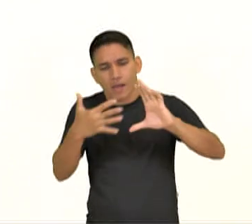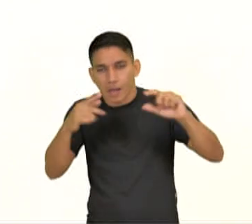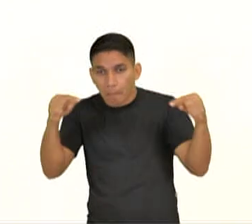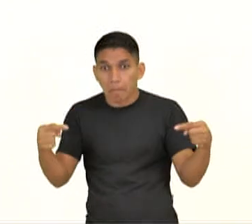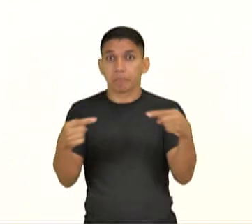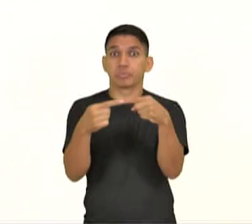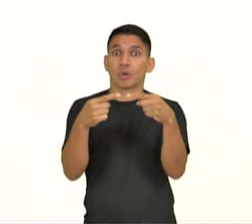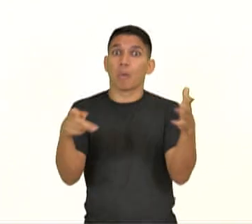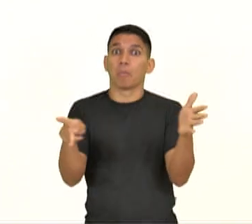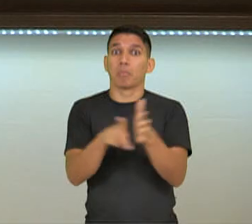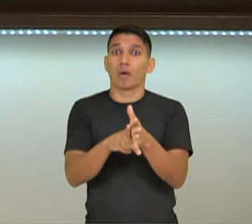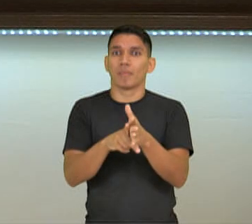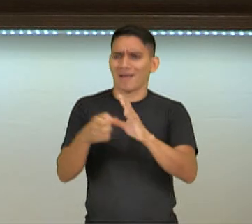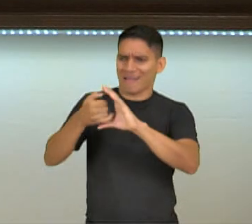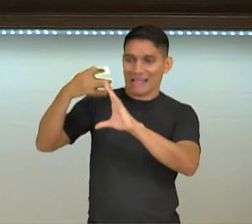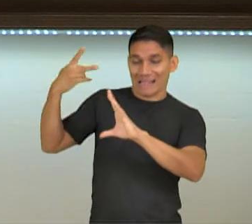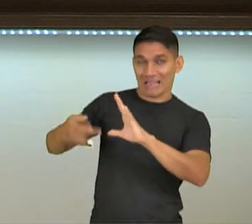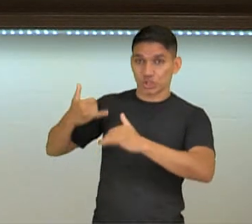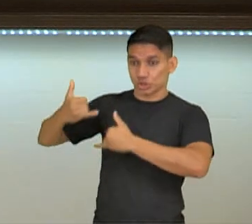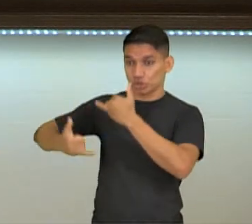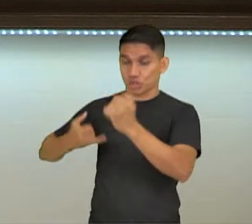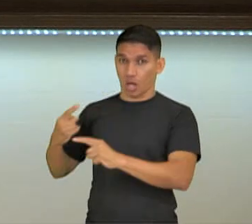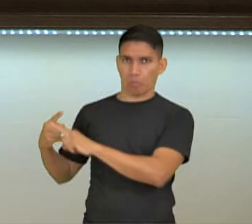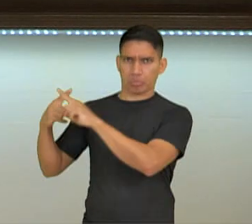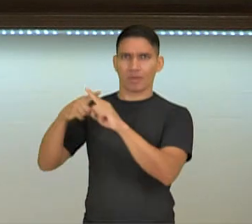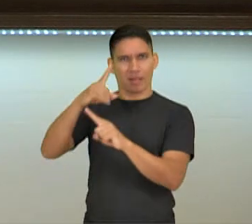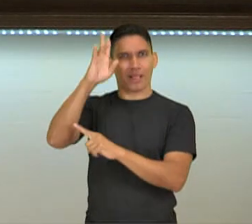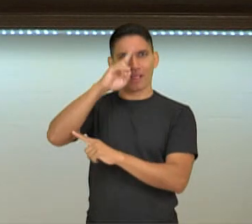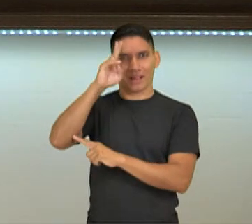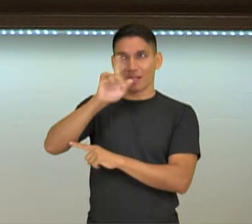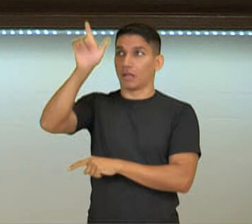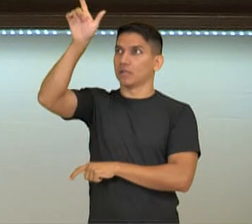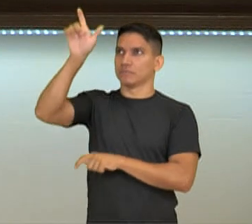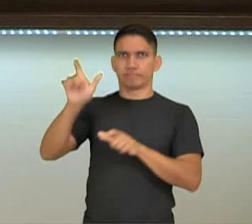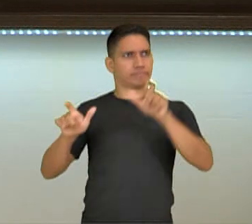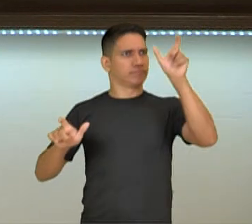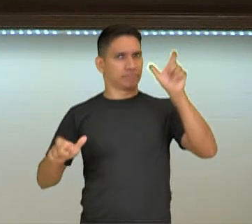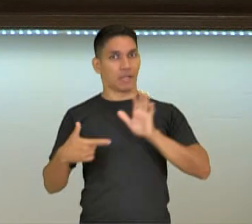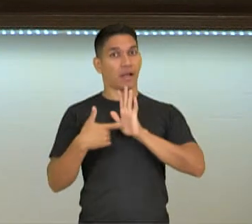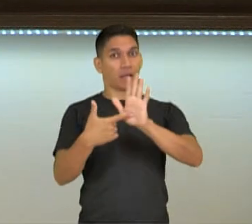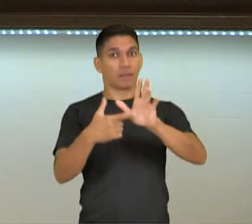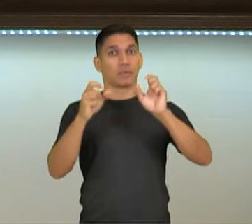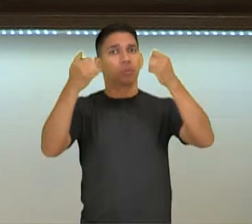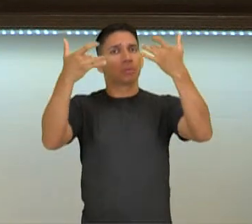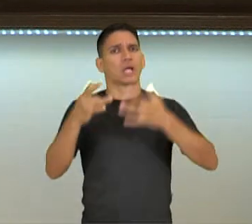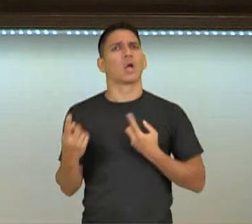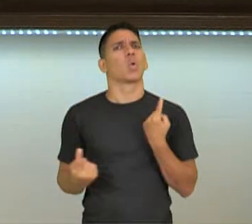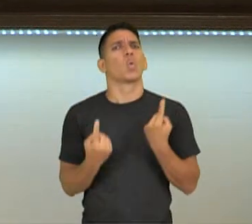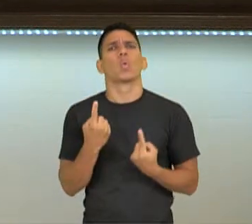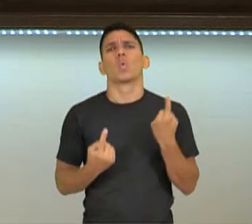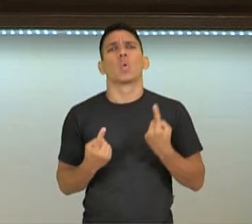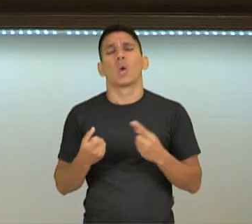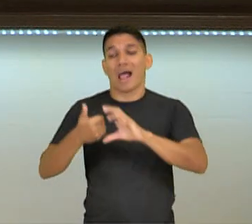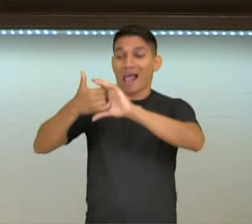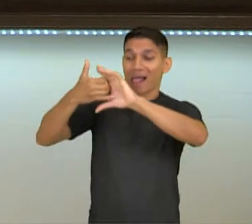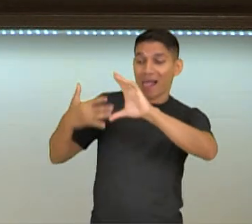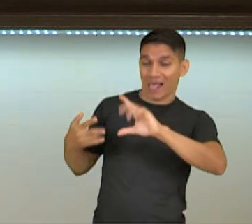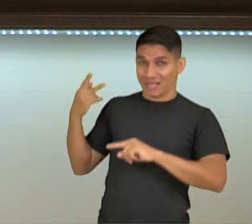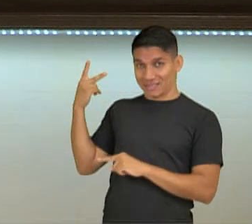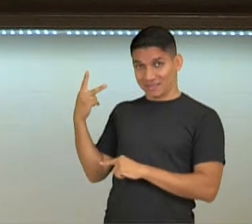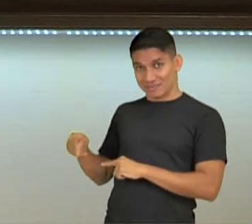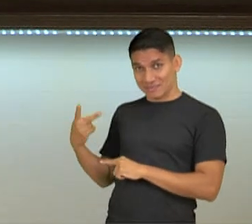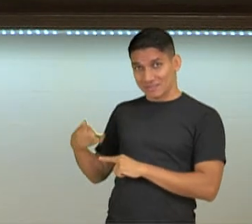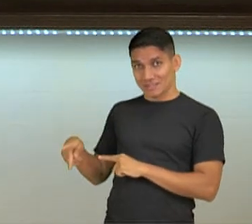jogos competitivos? A gente viu, lembra aquelas tabelas que a professora apresentou para vocês? Eu quero saber qual